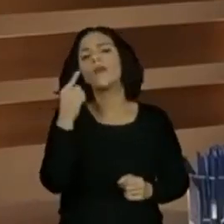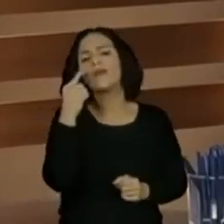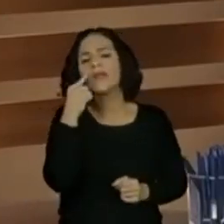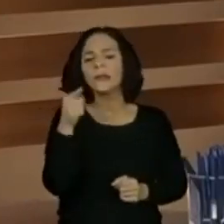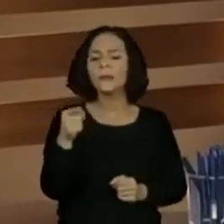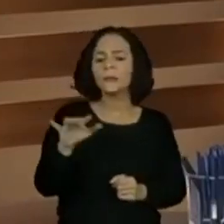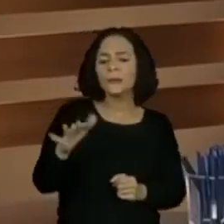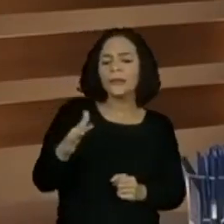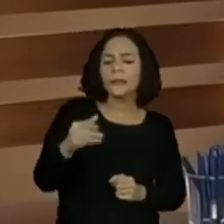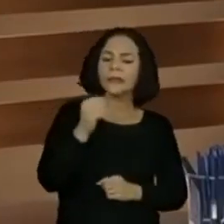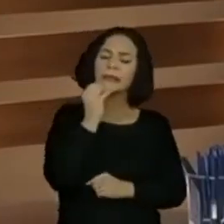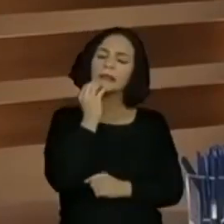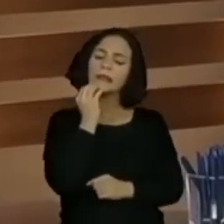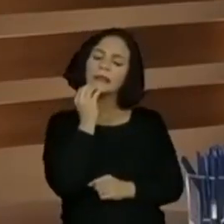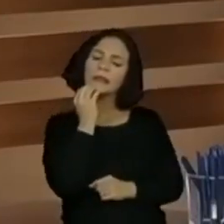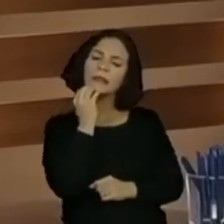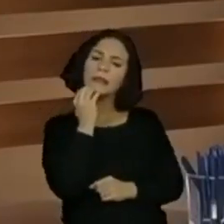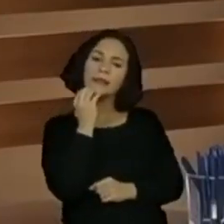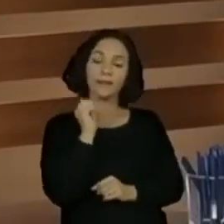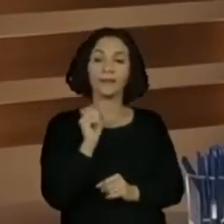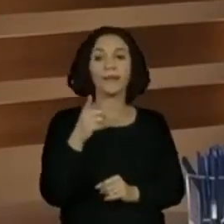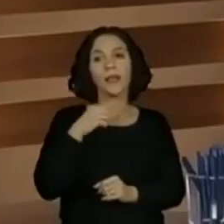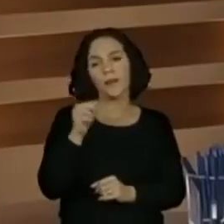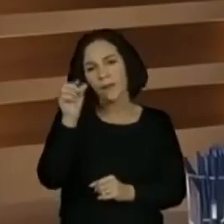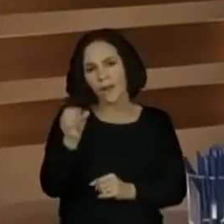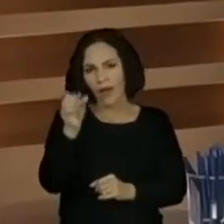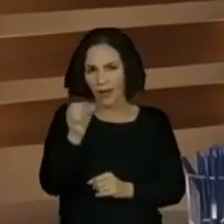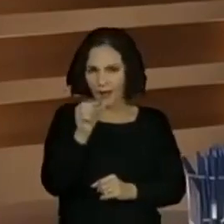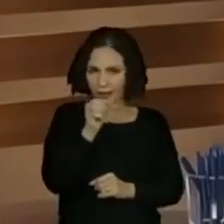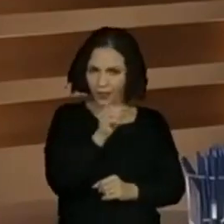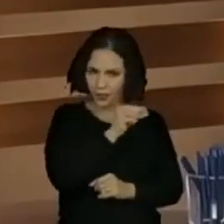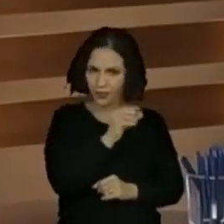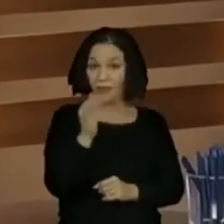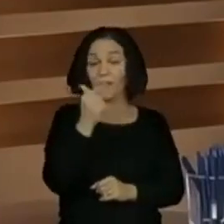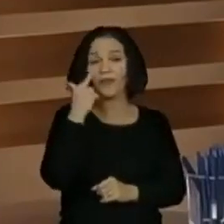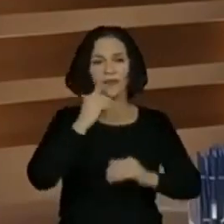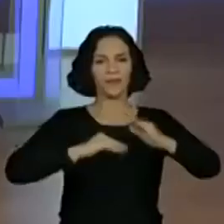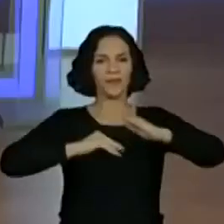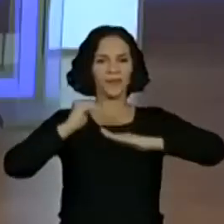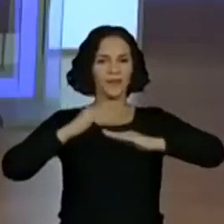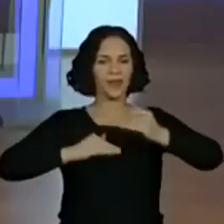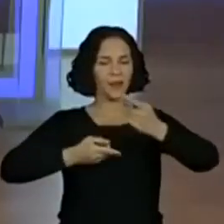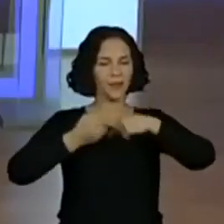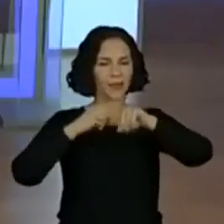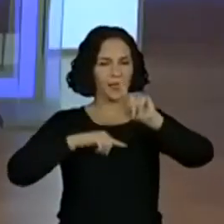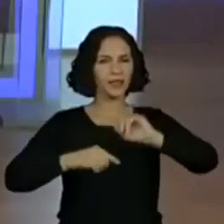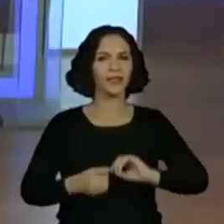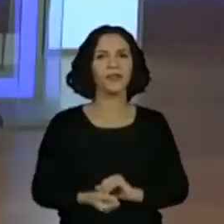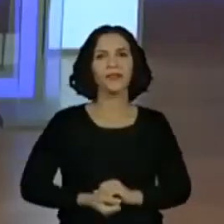estimar juntos. E nós vamos usar os palitos. Vamos primeiro para a habilidade do dia.